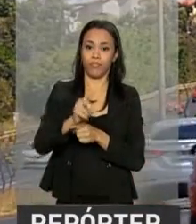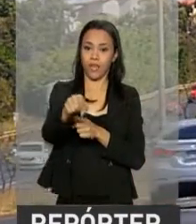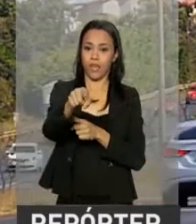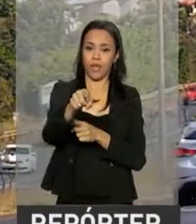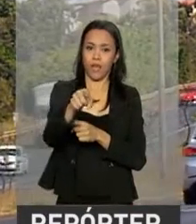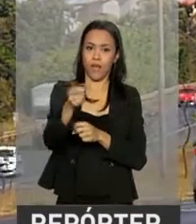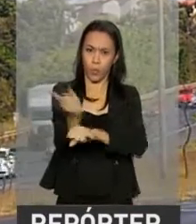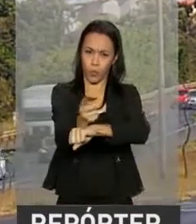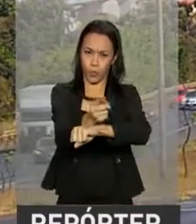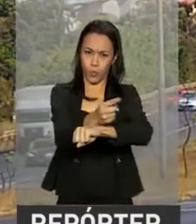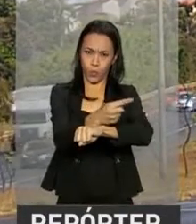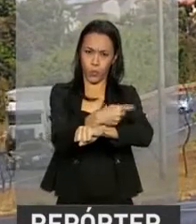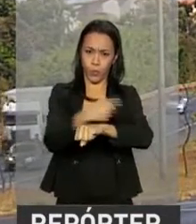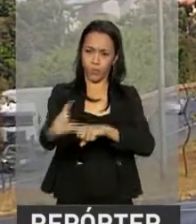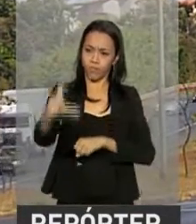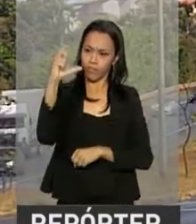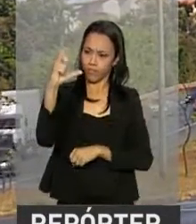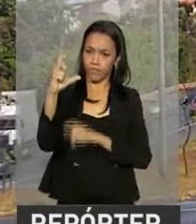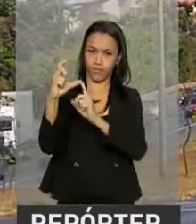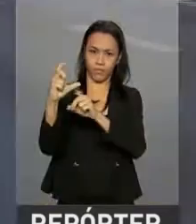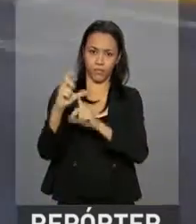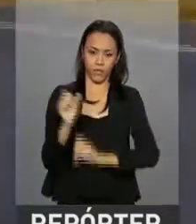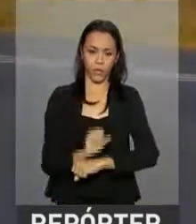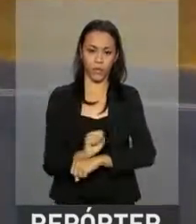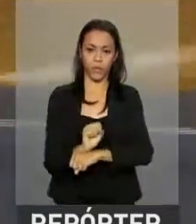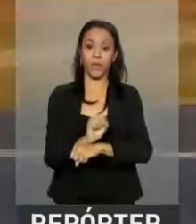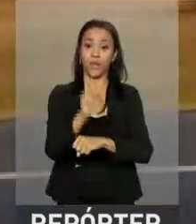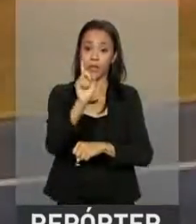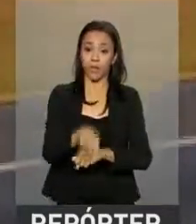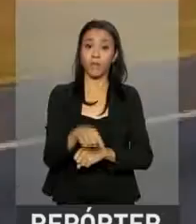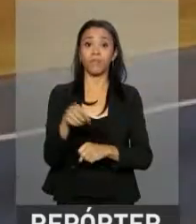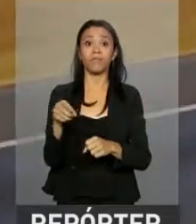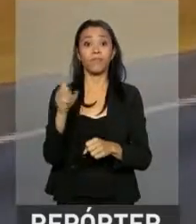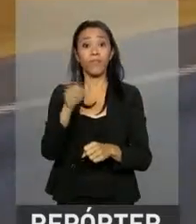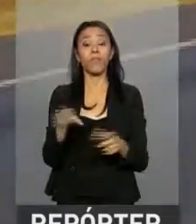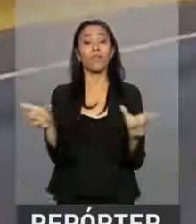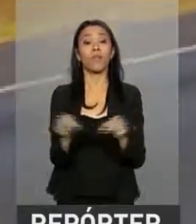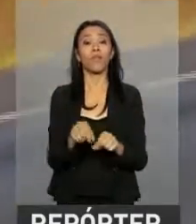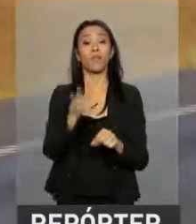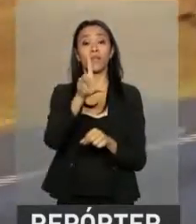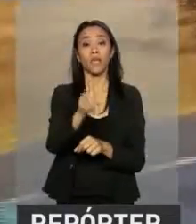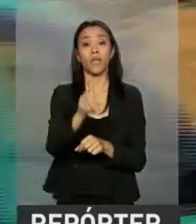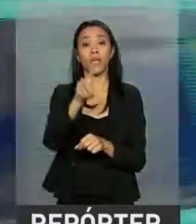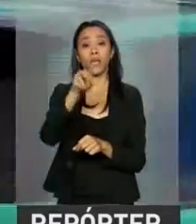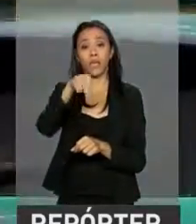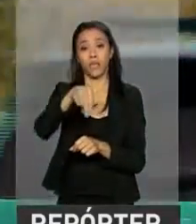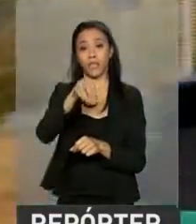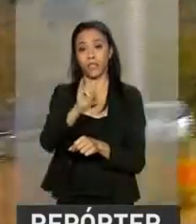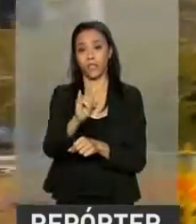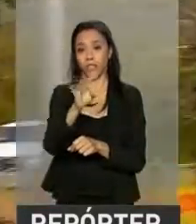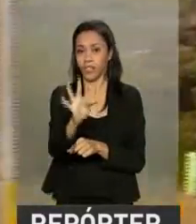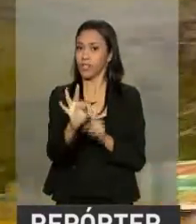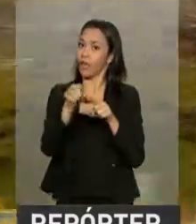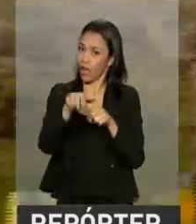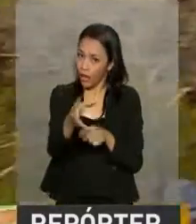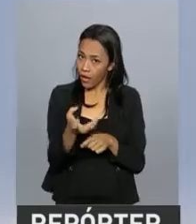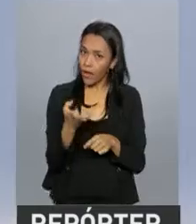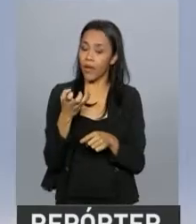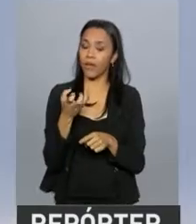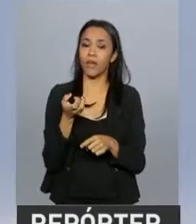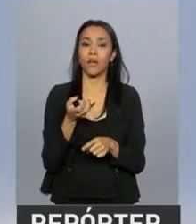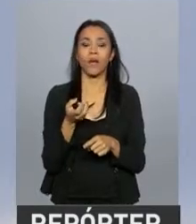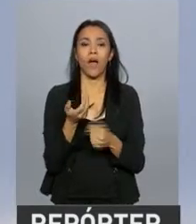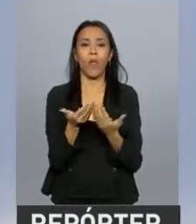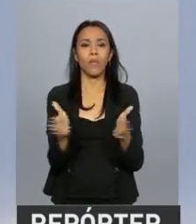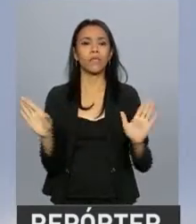do departamento nacional de infraestrutura de transportes o dnit a ação quer aumentar a segurança nas vias federais